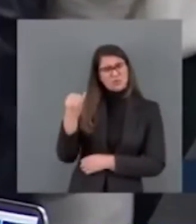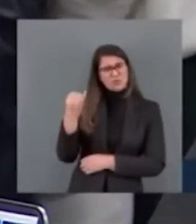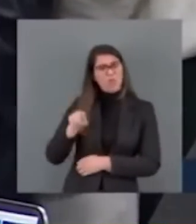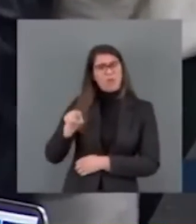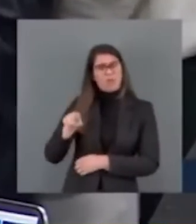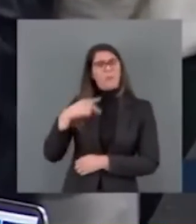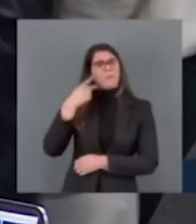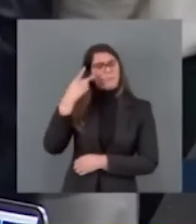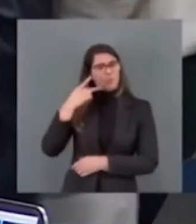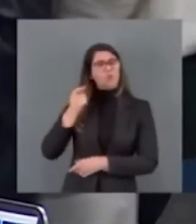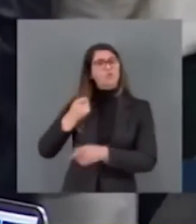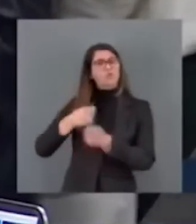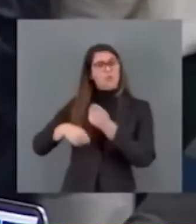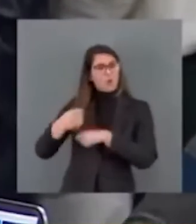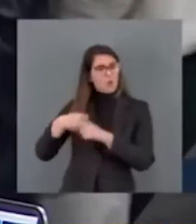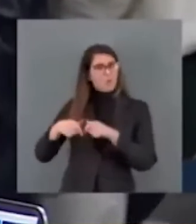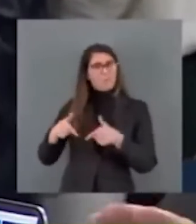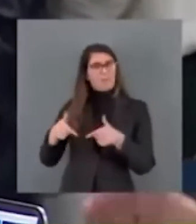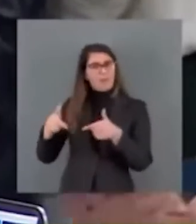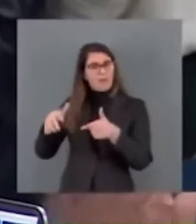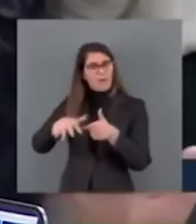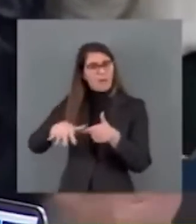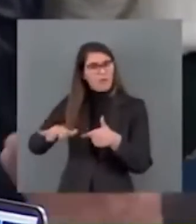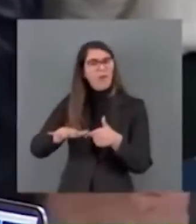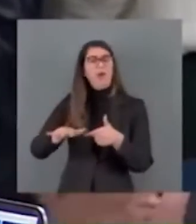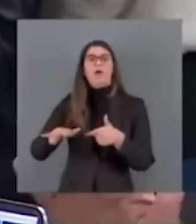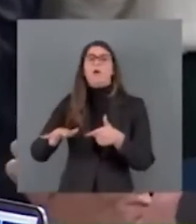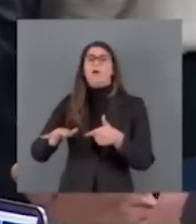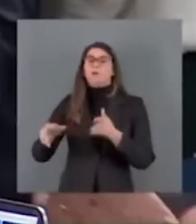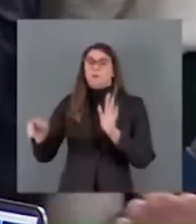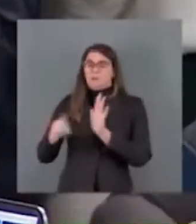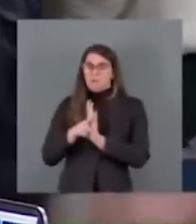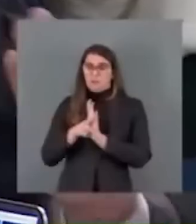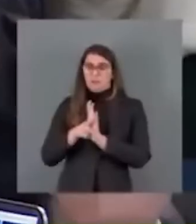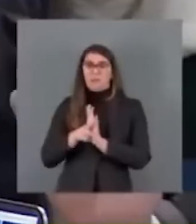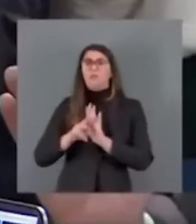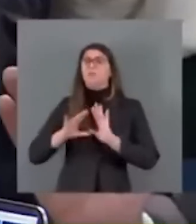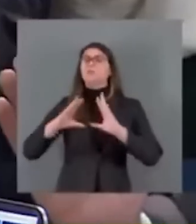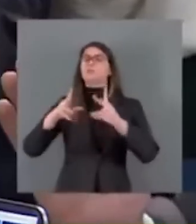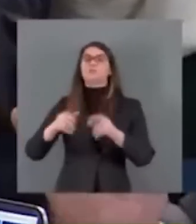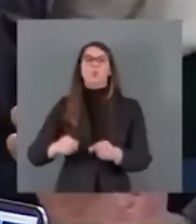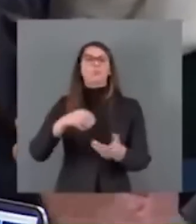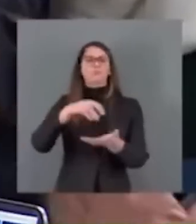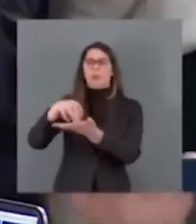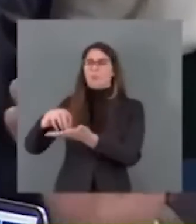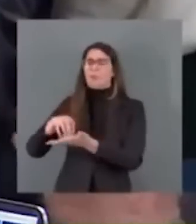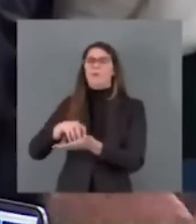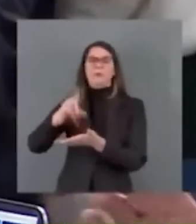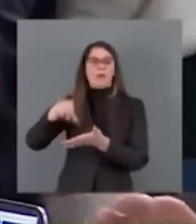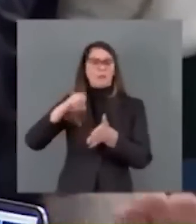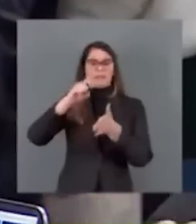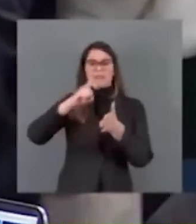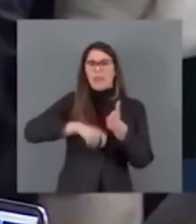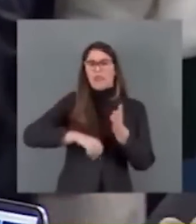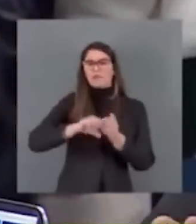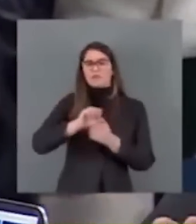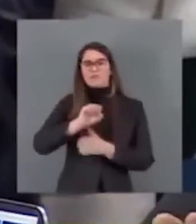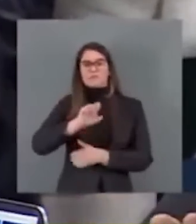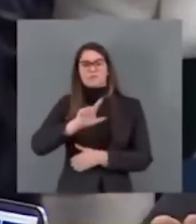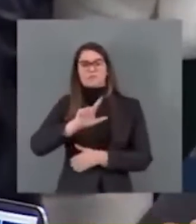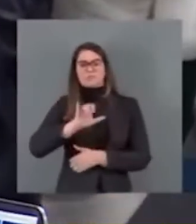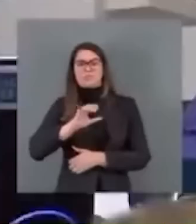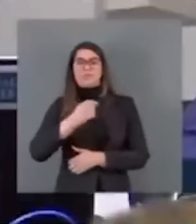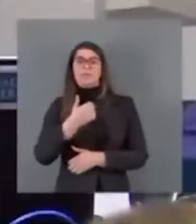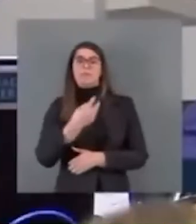de política econômica aplicada indistintamente a todos os agentes é uma taxa SELIC de 13.75